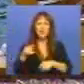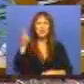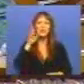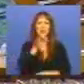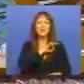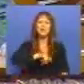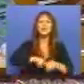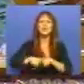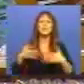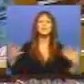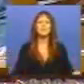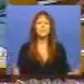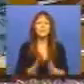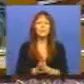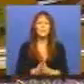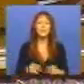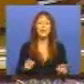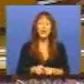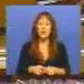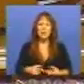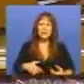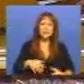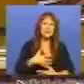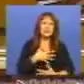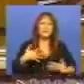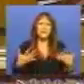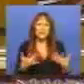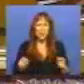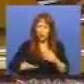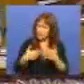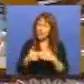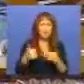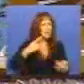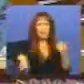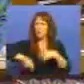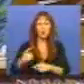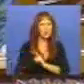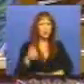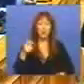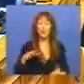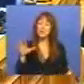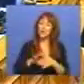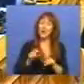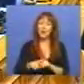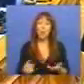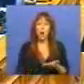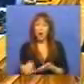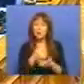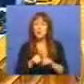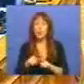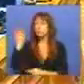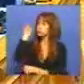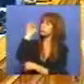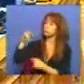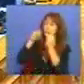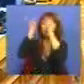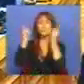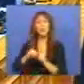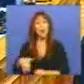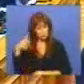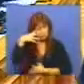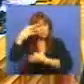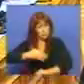Senhoras e Senhores Deputados, que o aperto chega a todos. De acordo com uma consultora internacional digna de